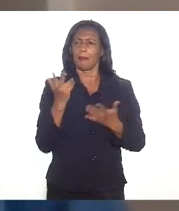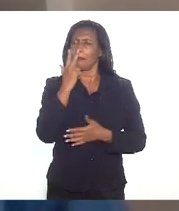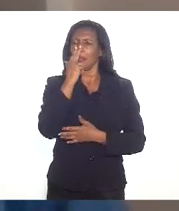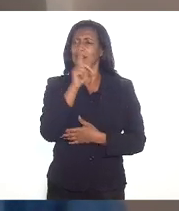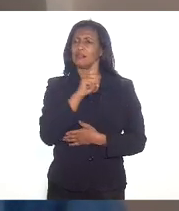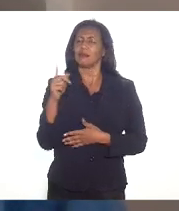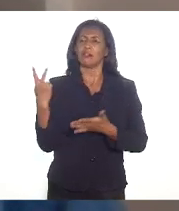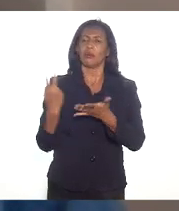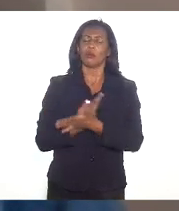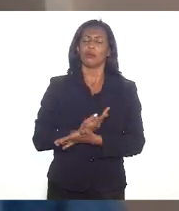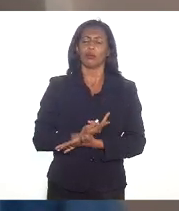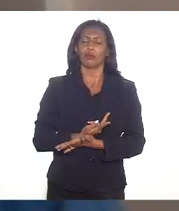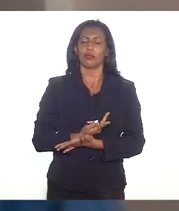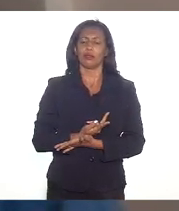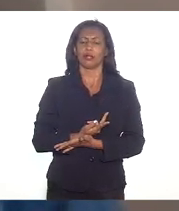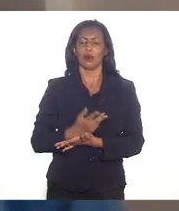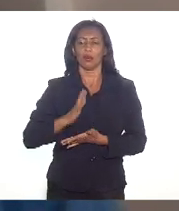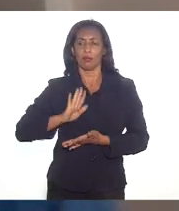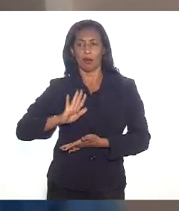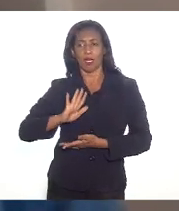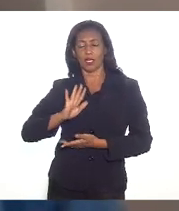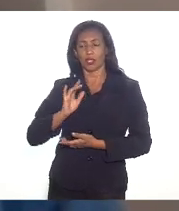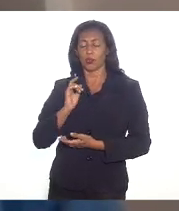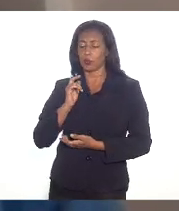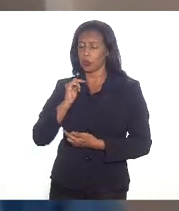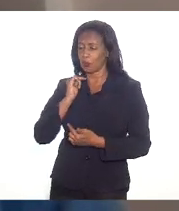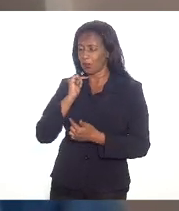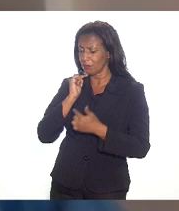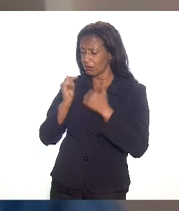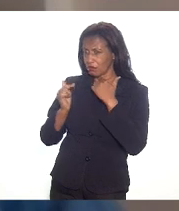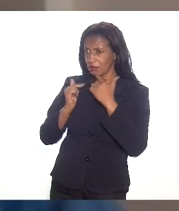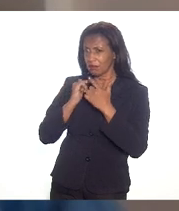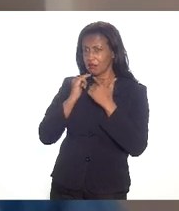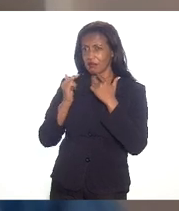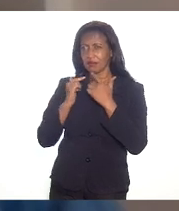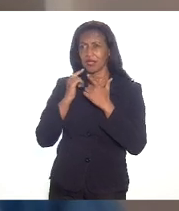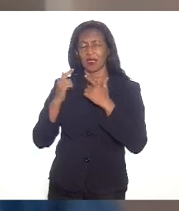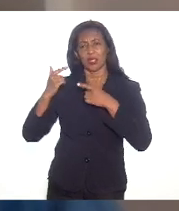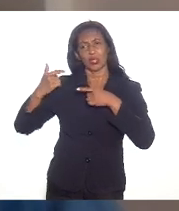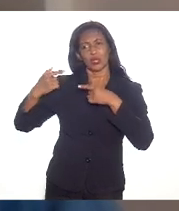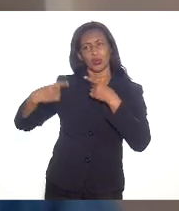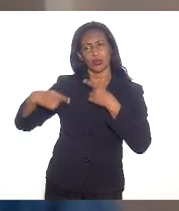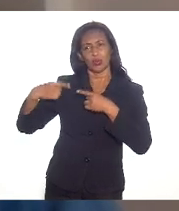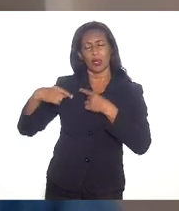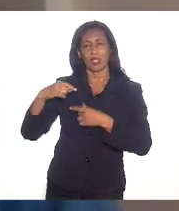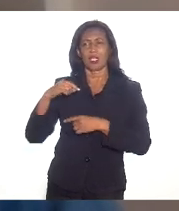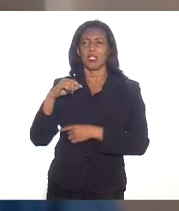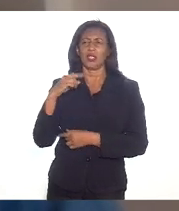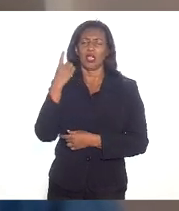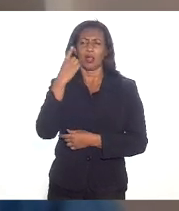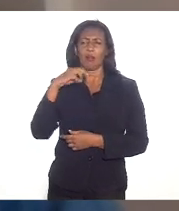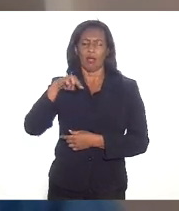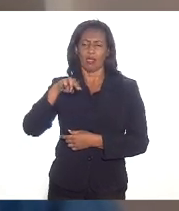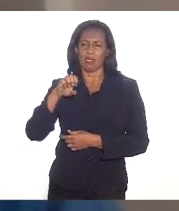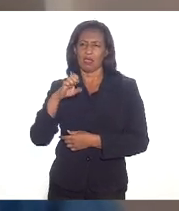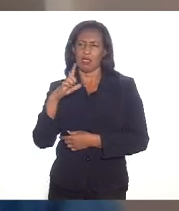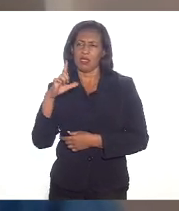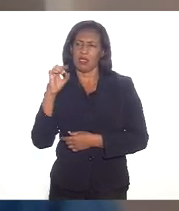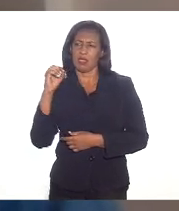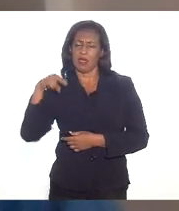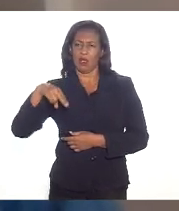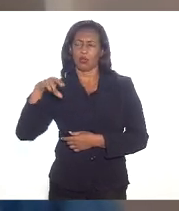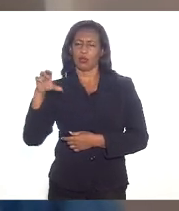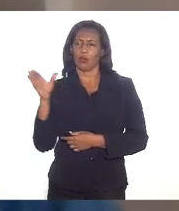ocorrendo, mas até por uma questão de política. Nelson Carneiro acabou ficando contra, estava tudo acertado,